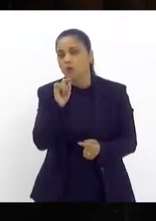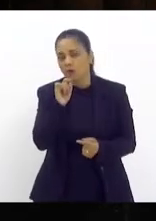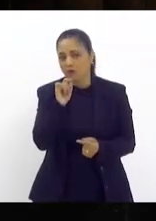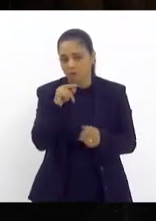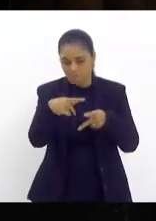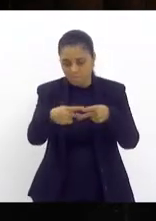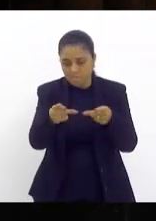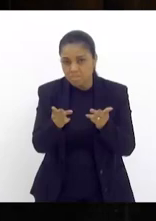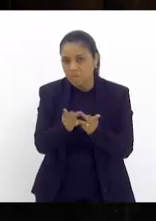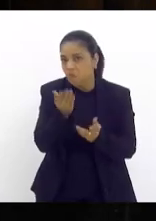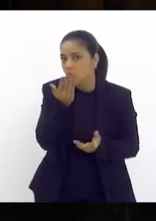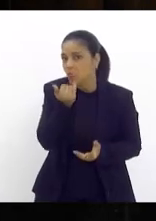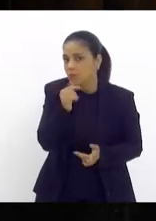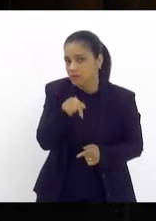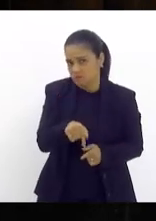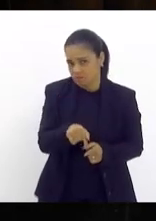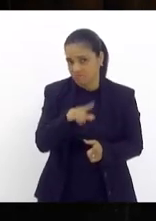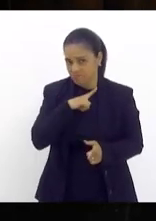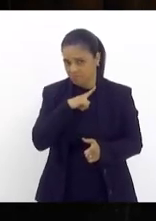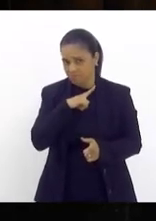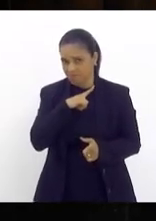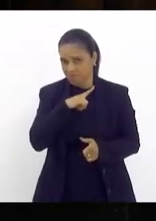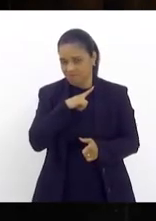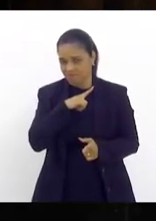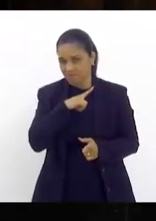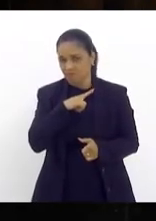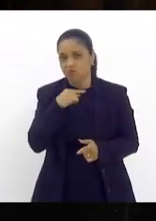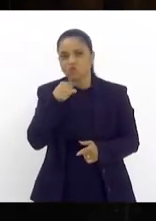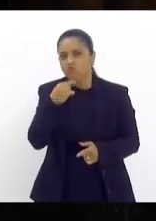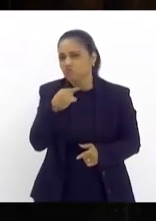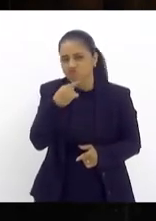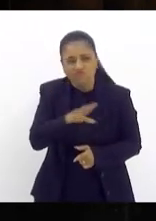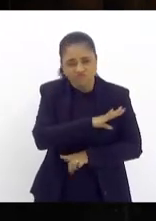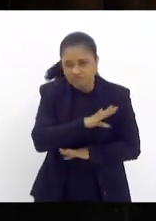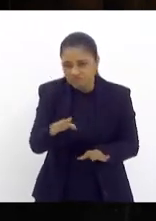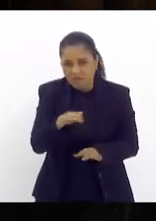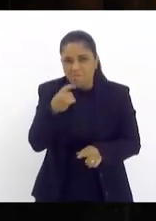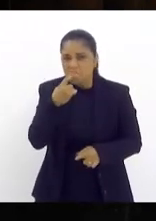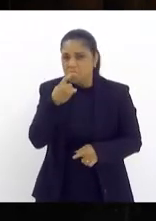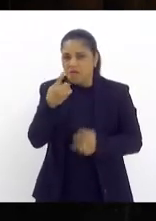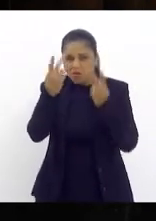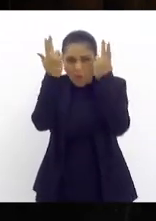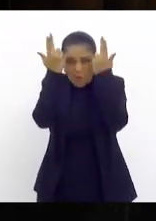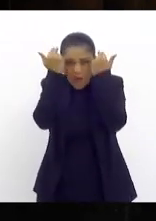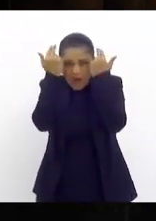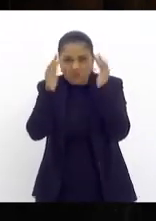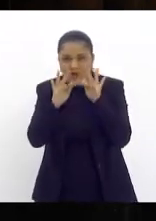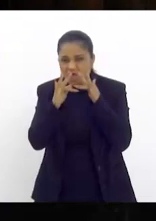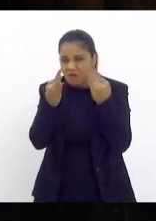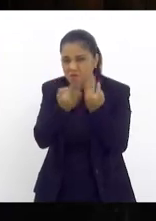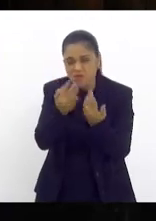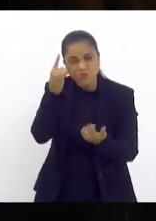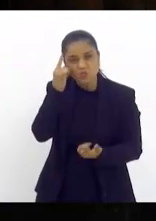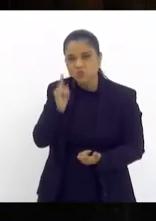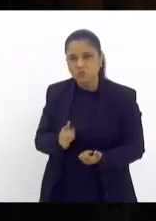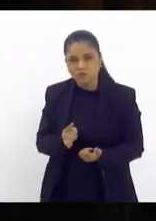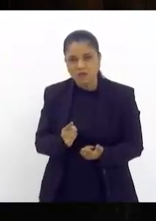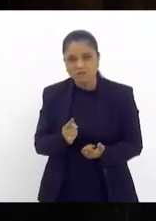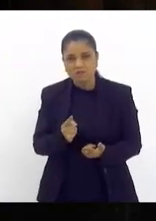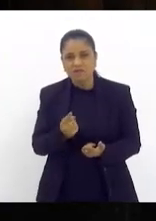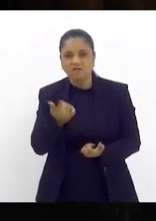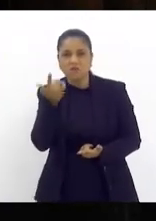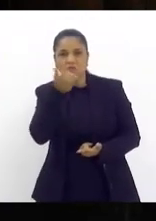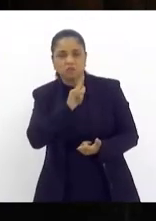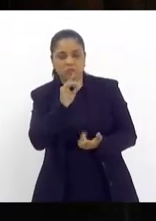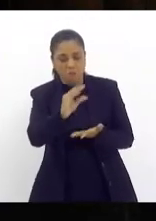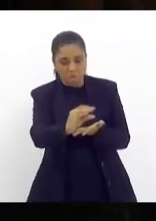prato. E não dá para estar perto da Páscoa e essas famílias não saberem que vão receber ou não um benefício